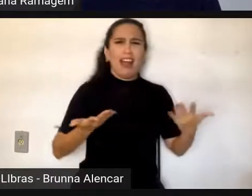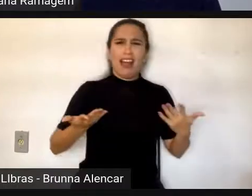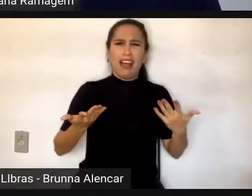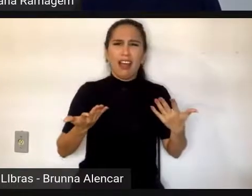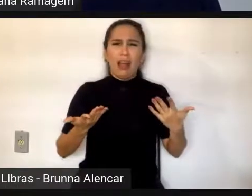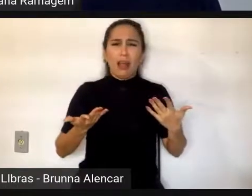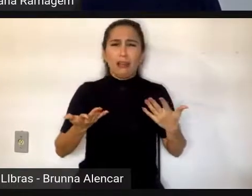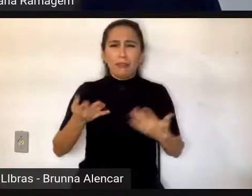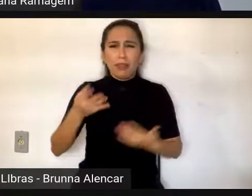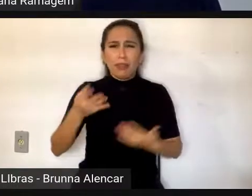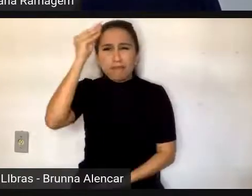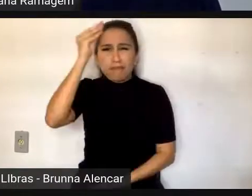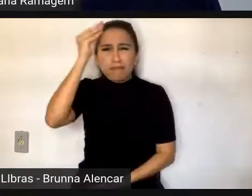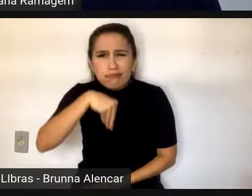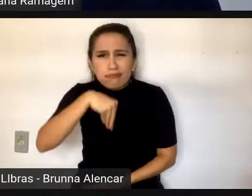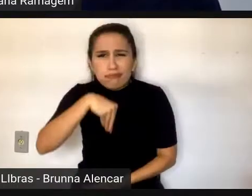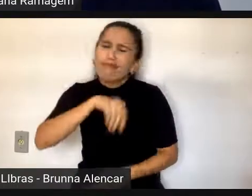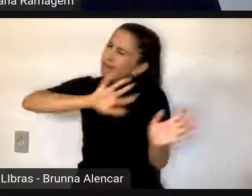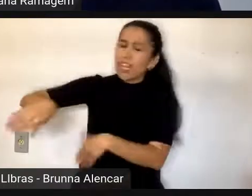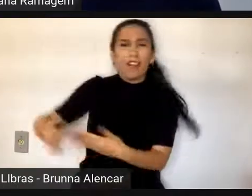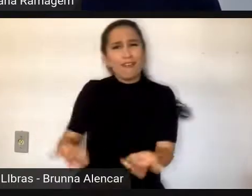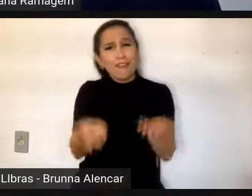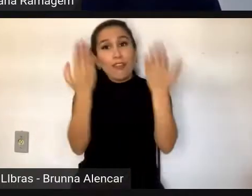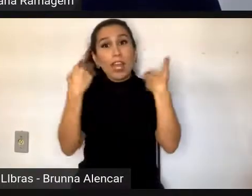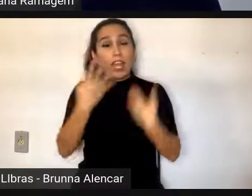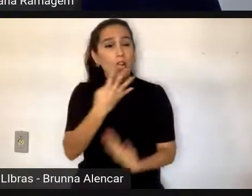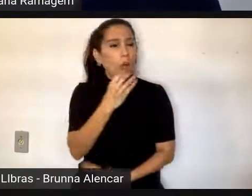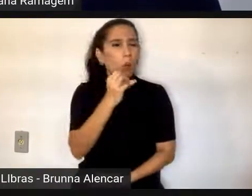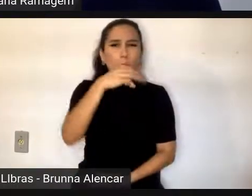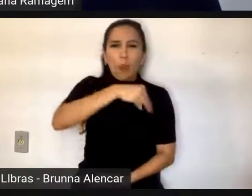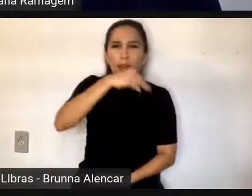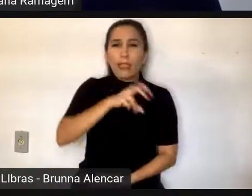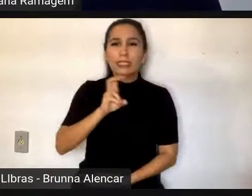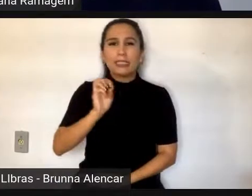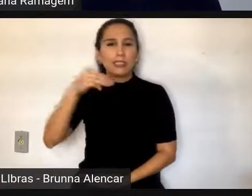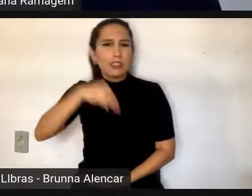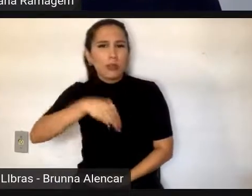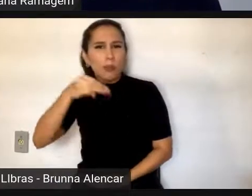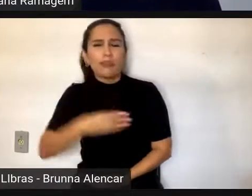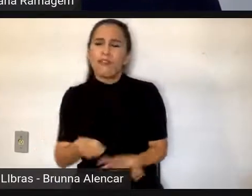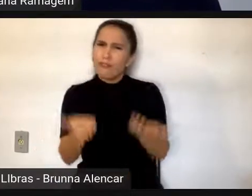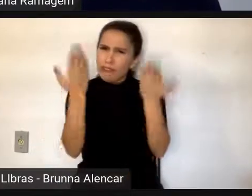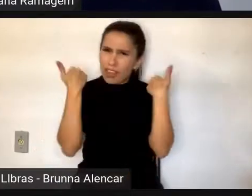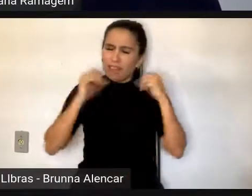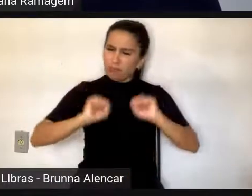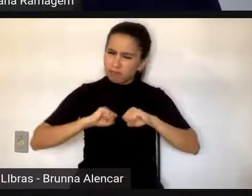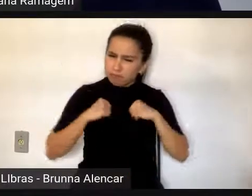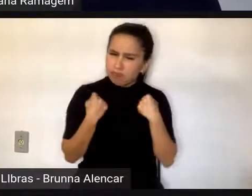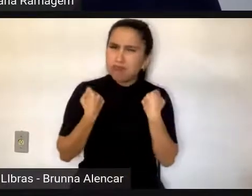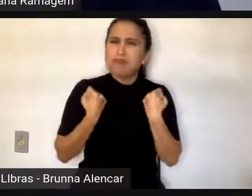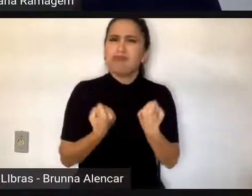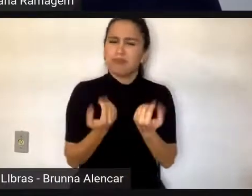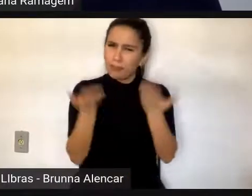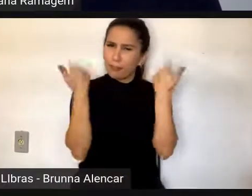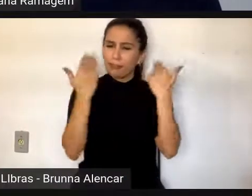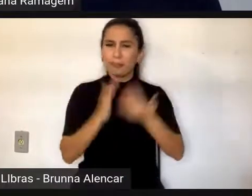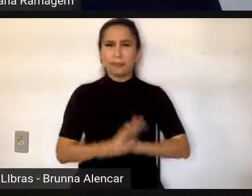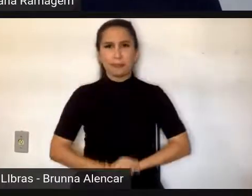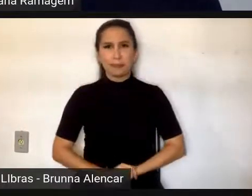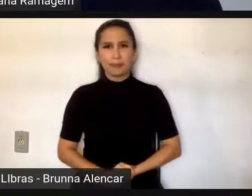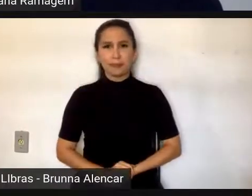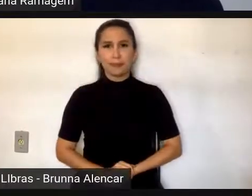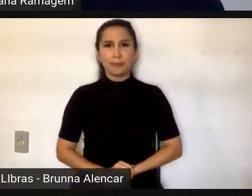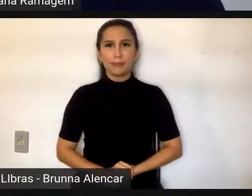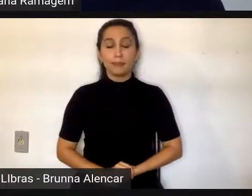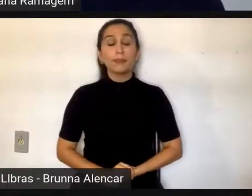escolher pelo menos 50, 40 minutos para dedicar para o seu corpo. Ítalo, tem uma dúvida